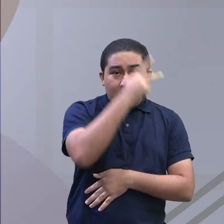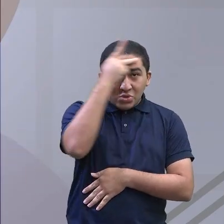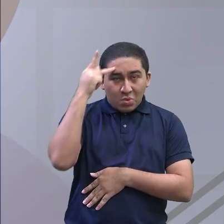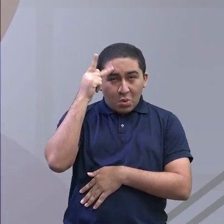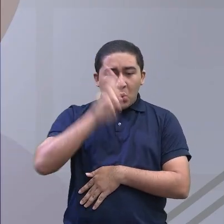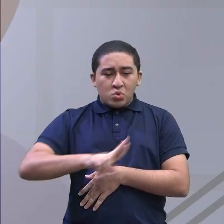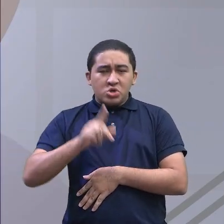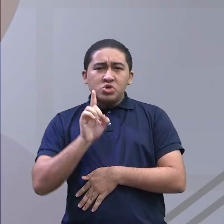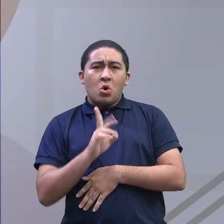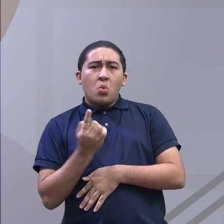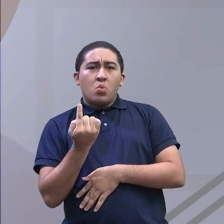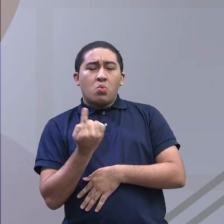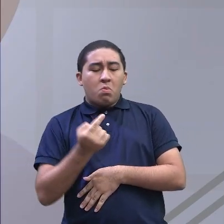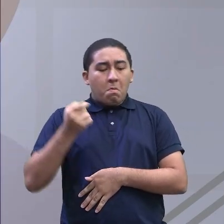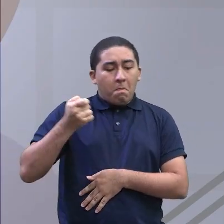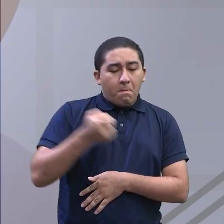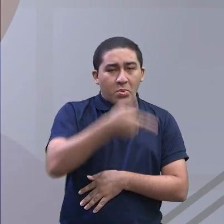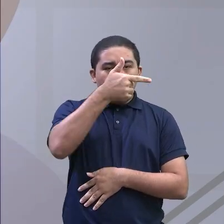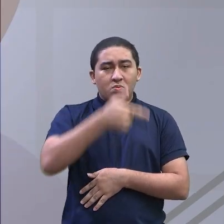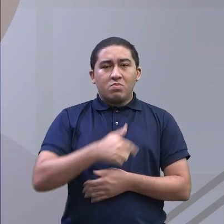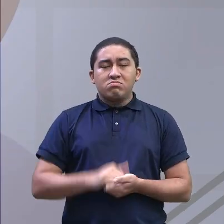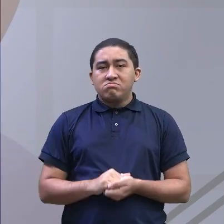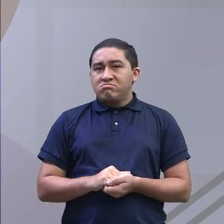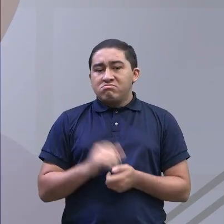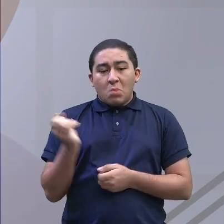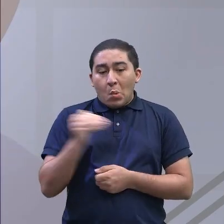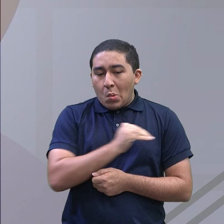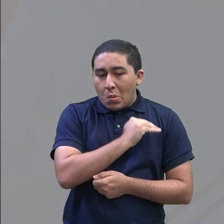Um tiro só. Virou churrasco.